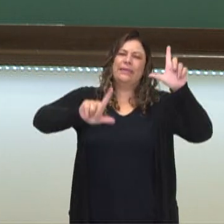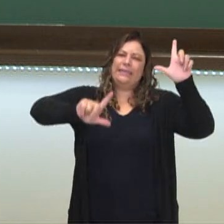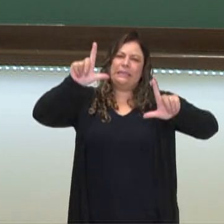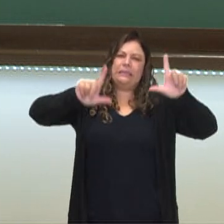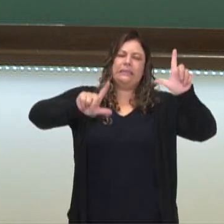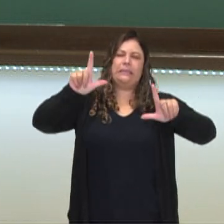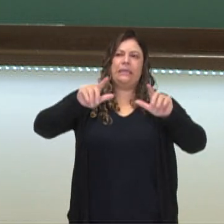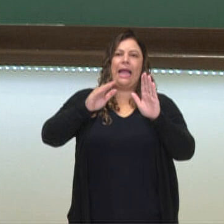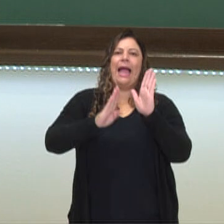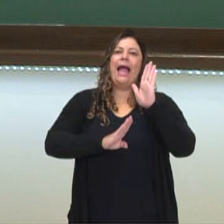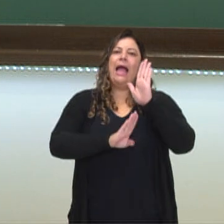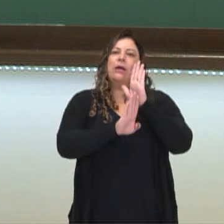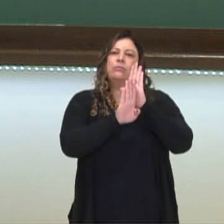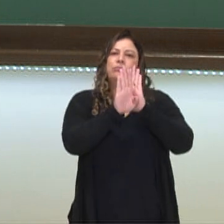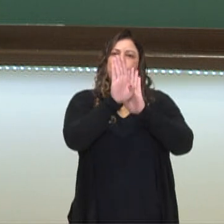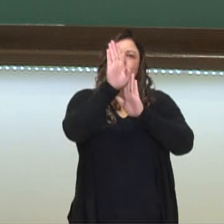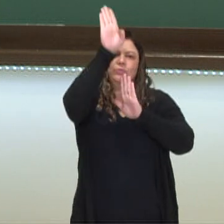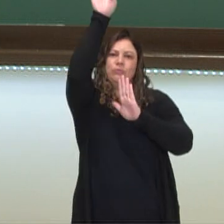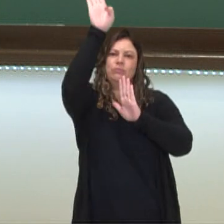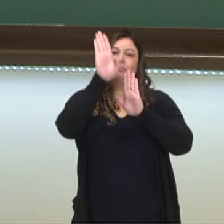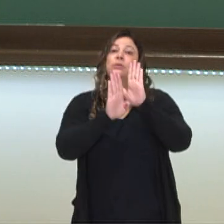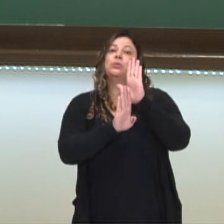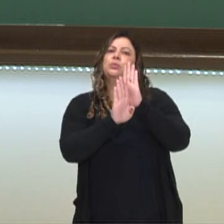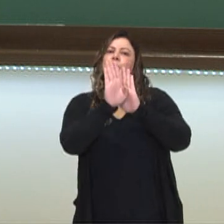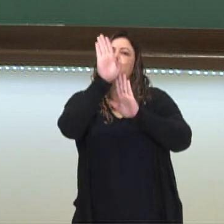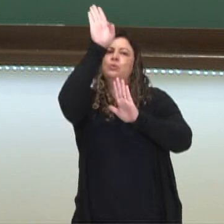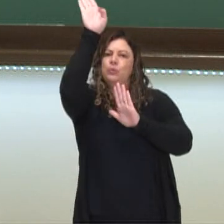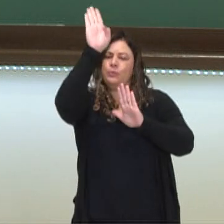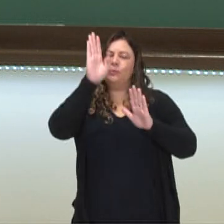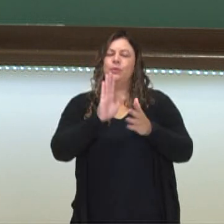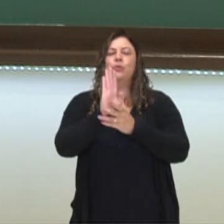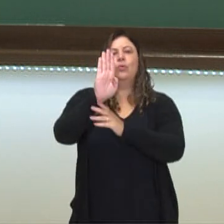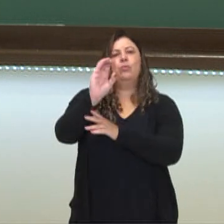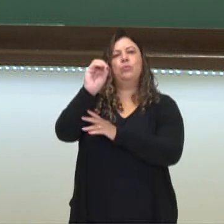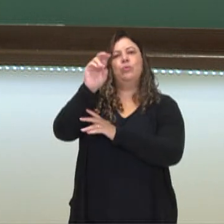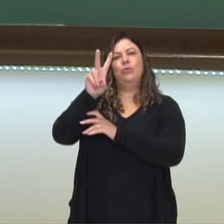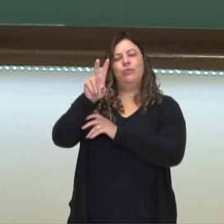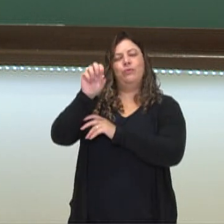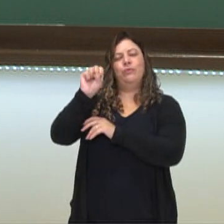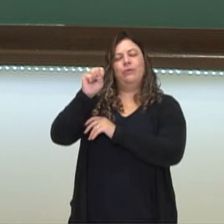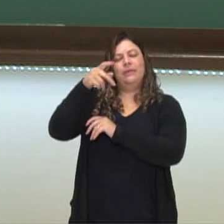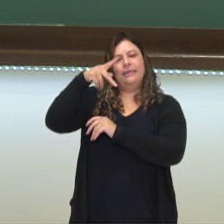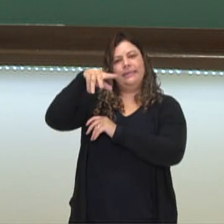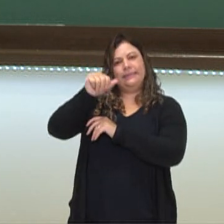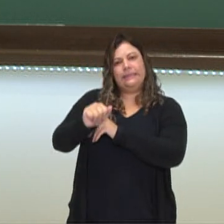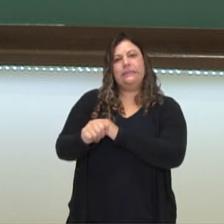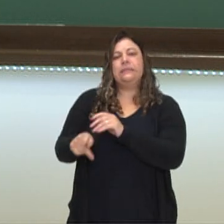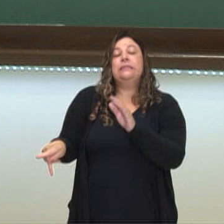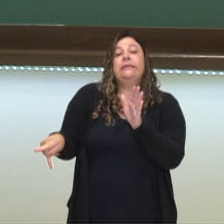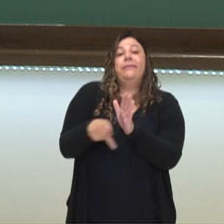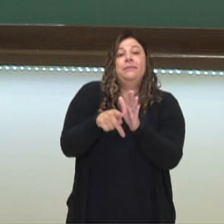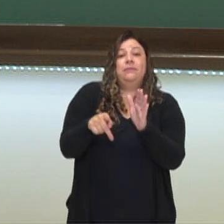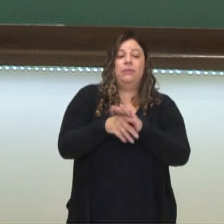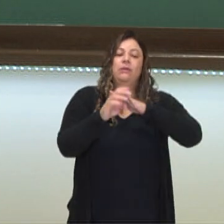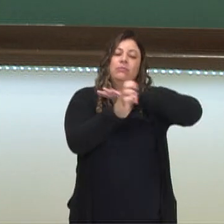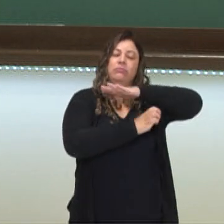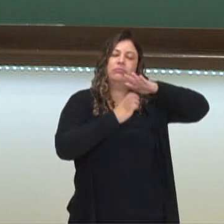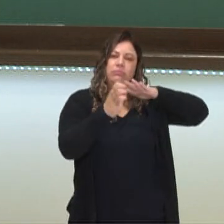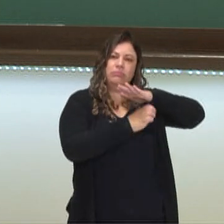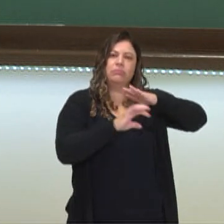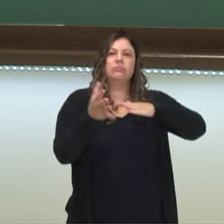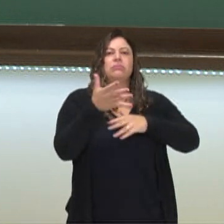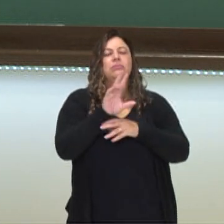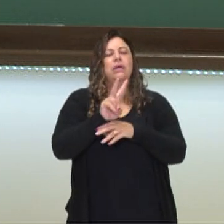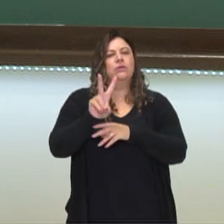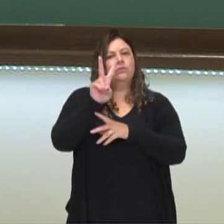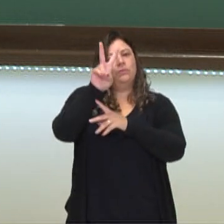Bovespa subiu 7 pontos, quer dizer que as principais empresas que negociam ali, a média de